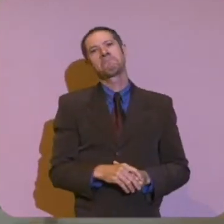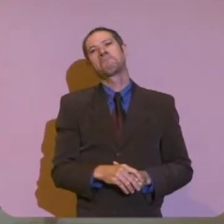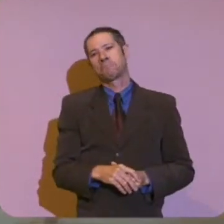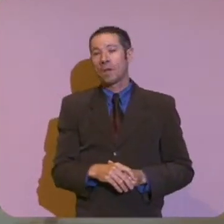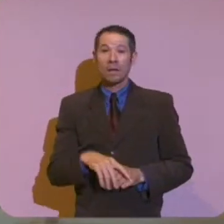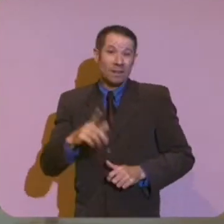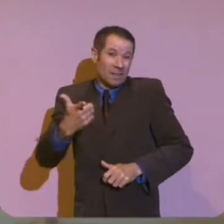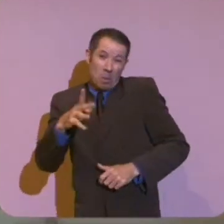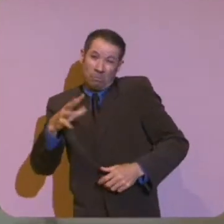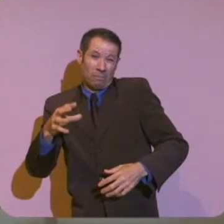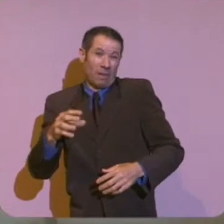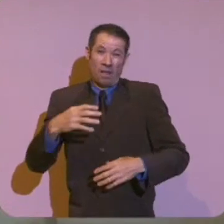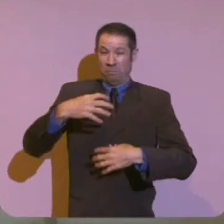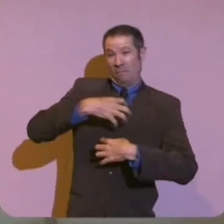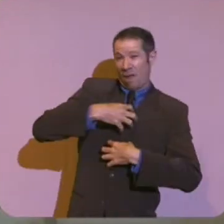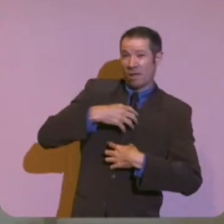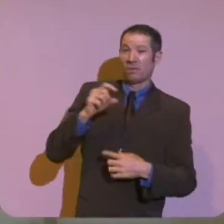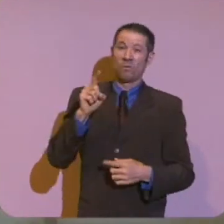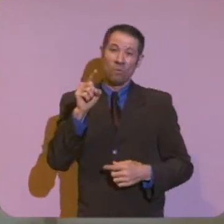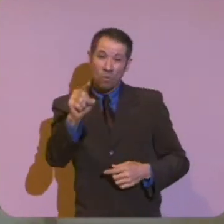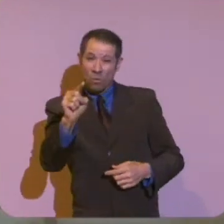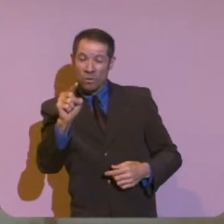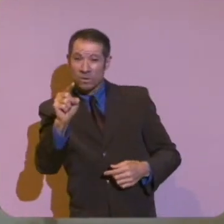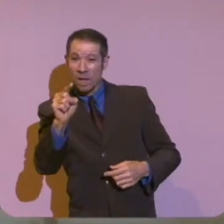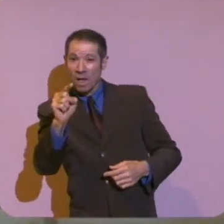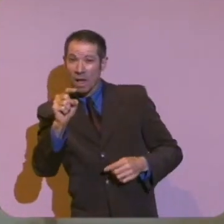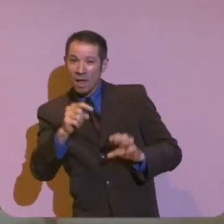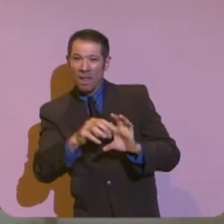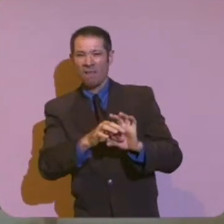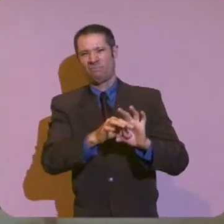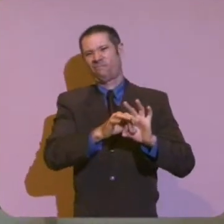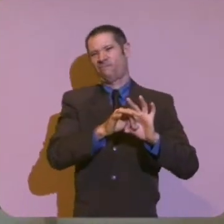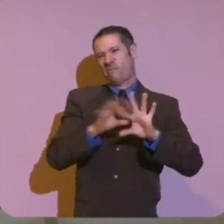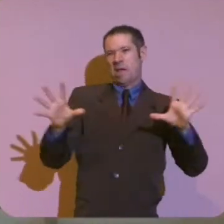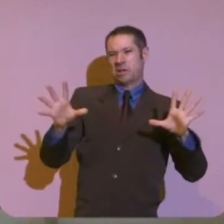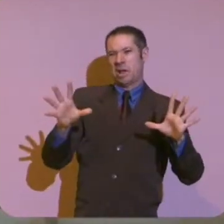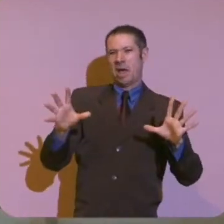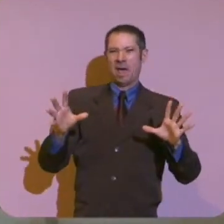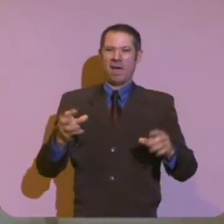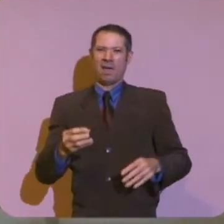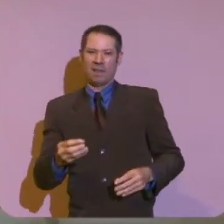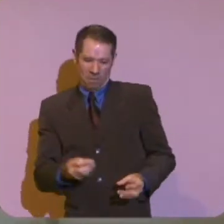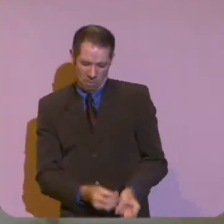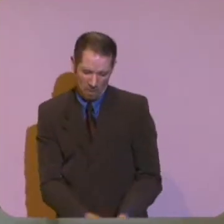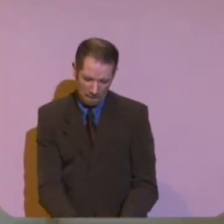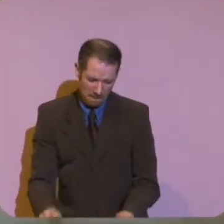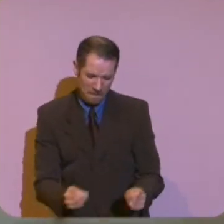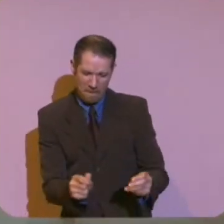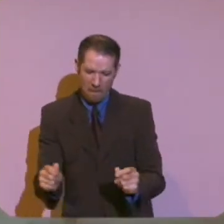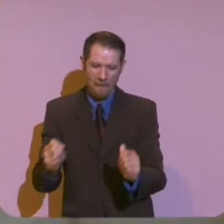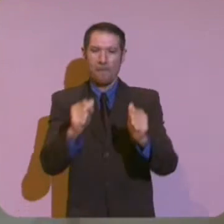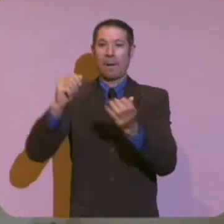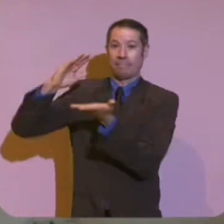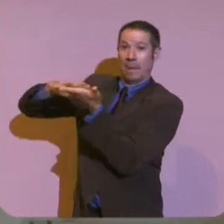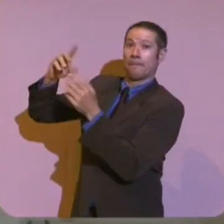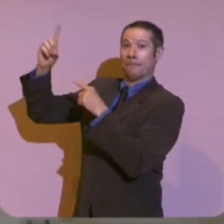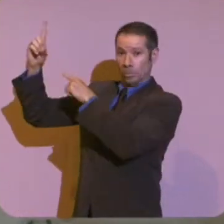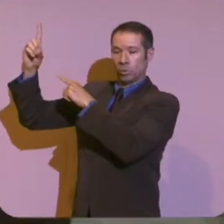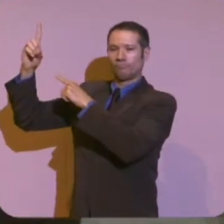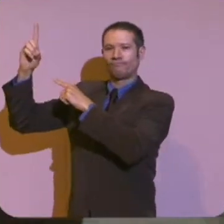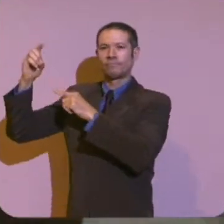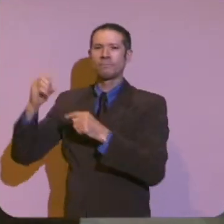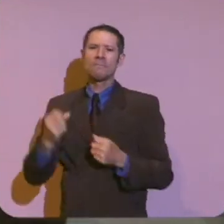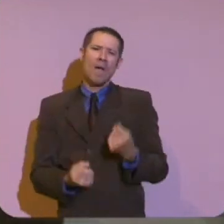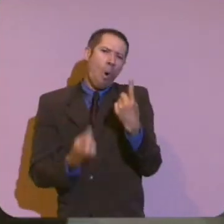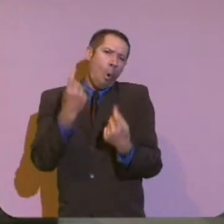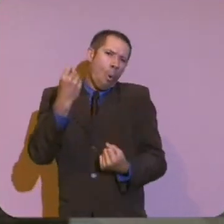E não tem jeito de você deixar de ser barro na mão de Deus. Eu acho que uma das cenas